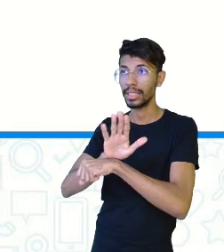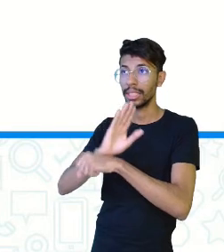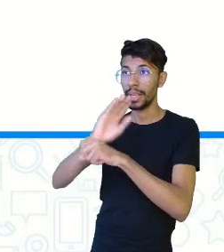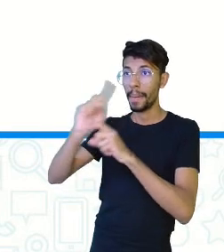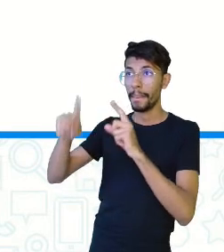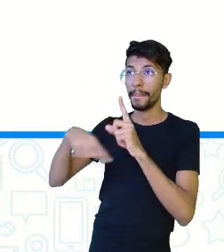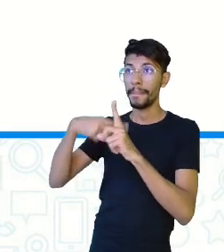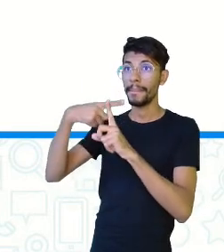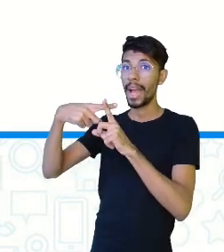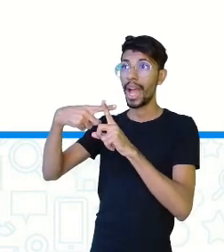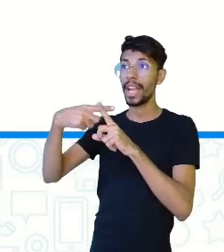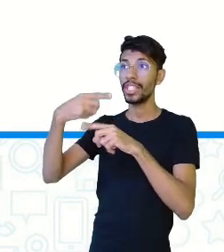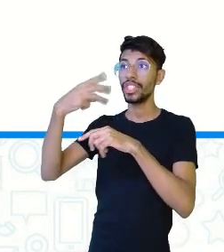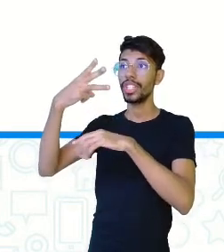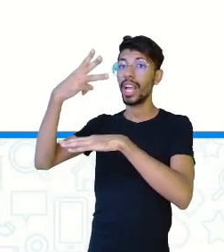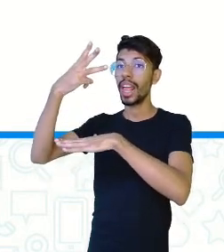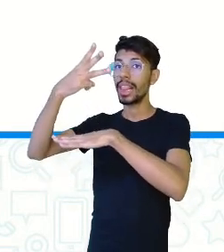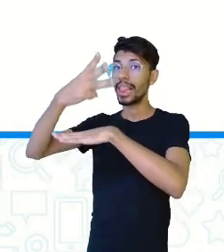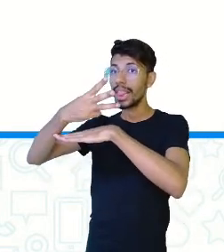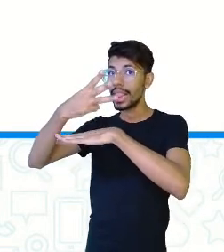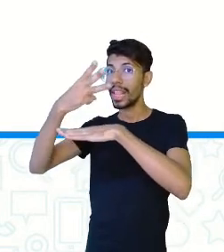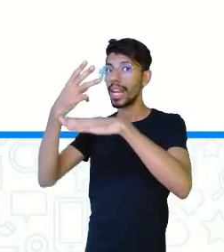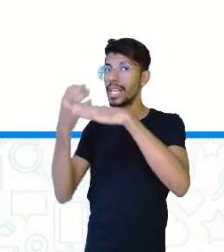percorreu mais